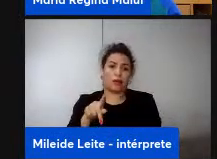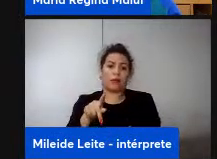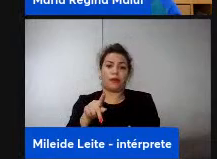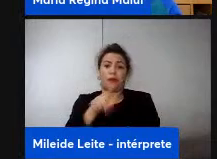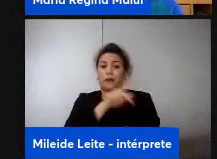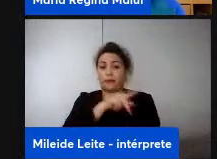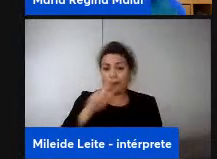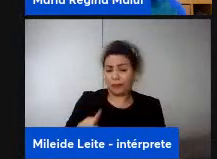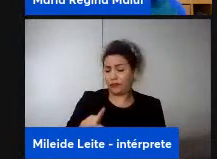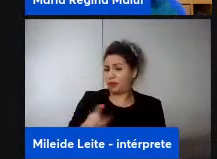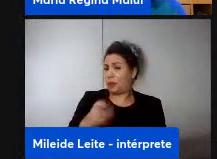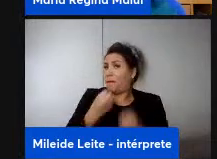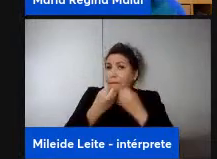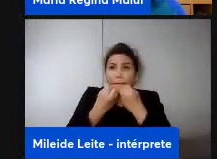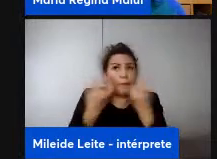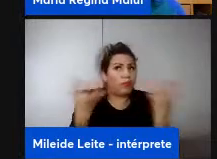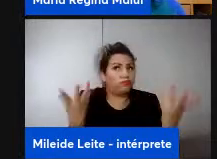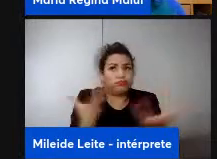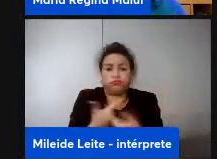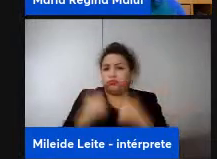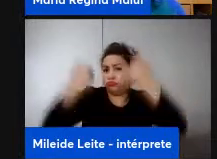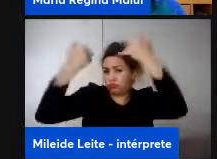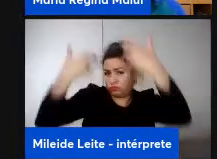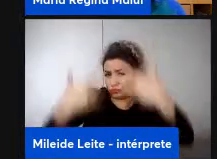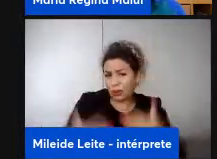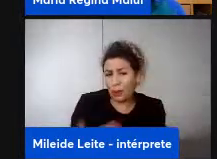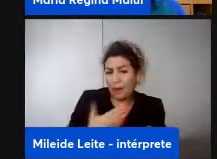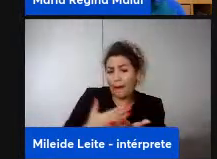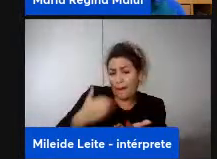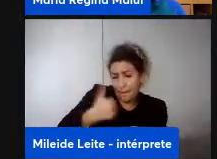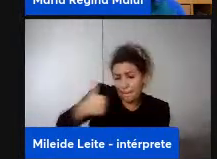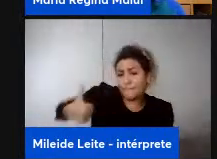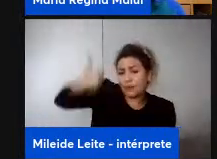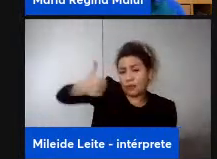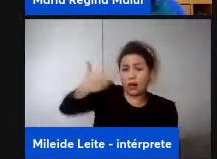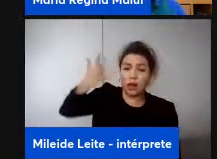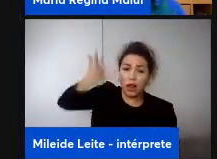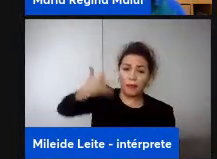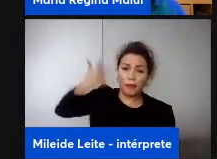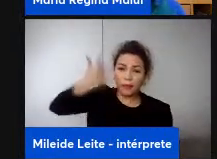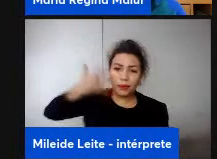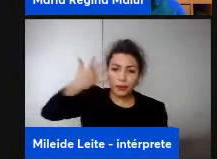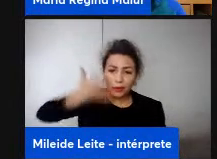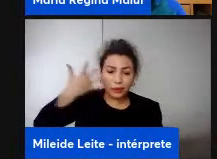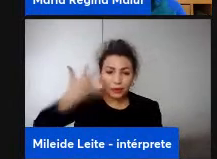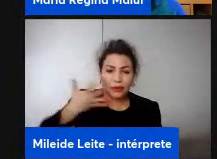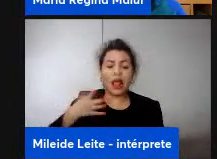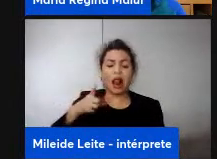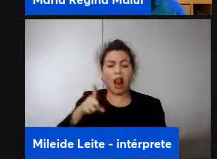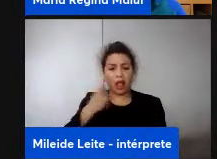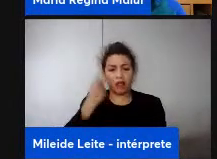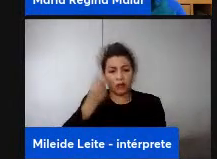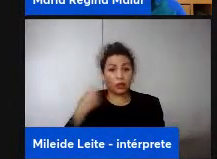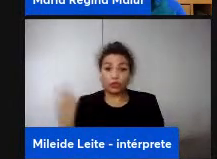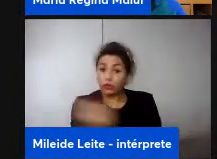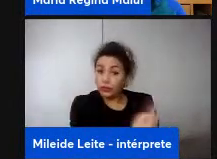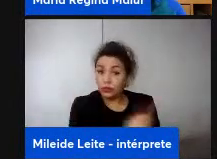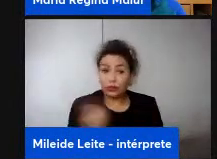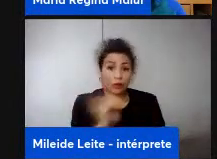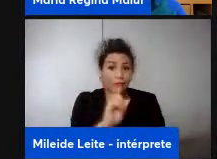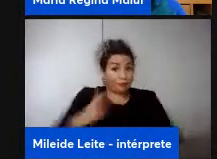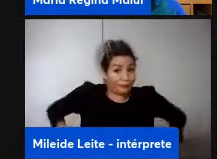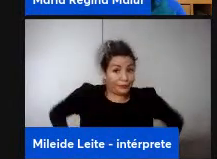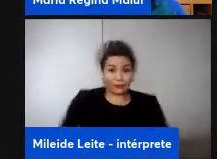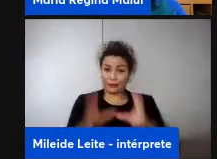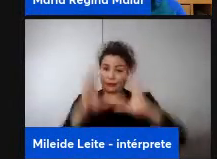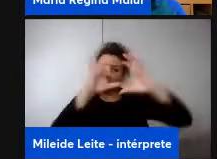muito bem, né, colocou logo na primeira palestra, né, que foi colocado que a gente não nasce com uma